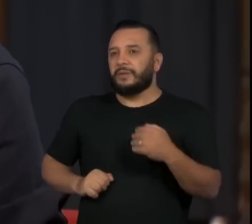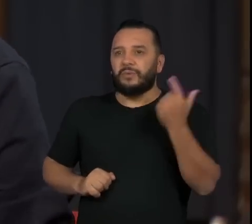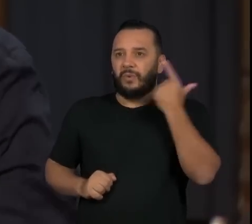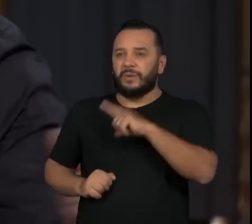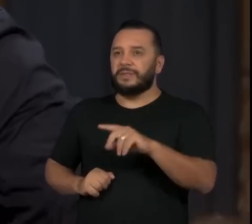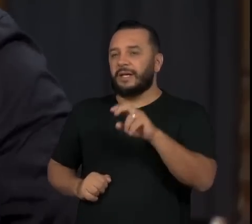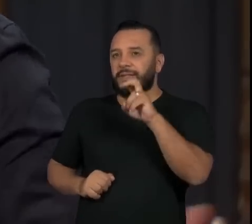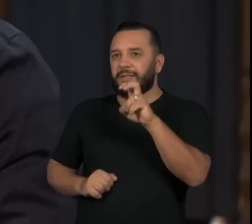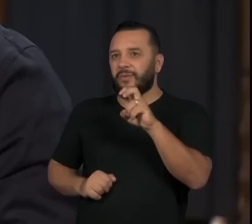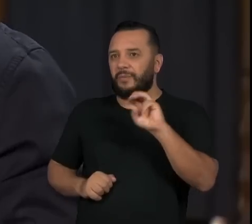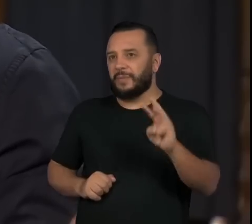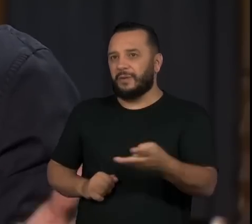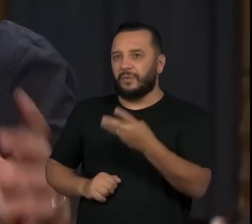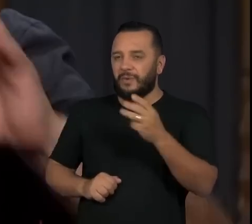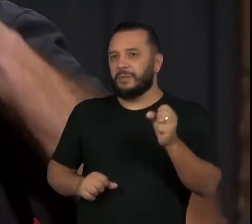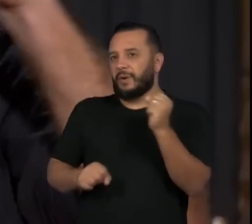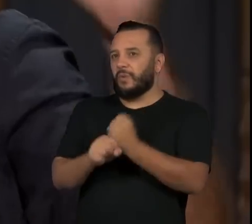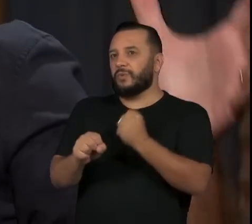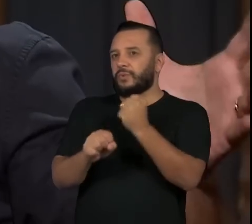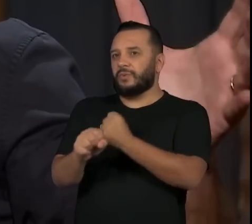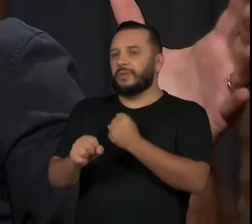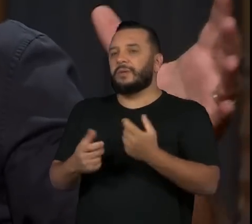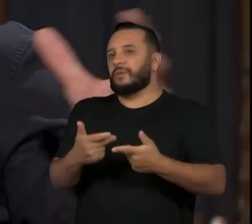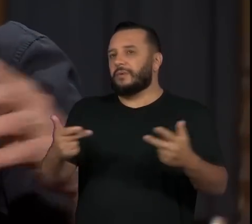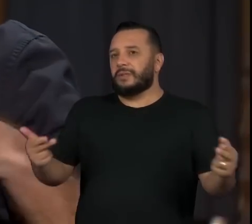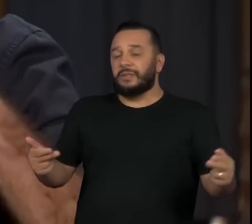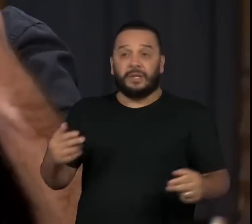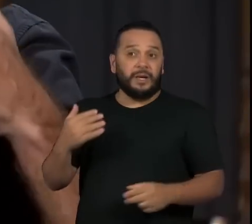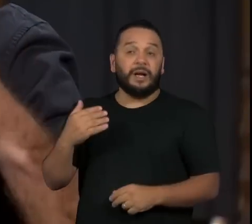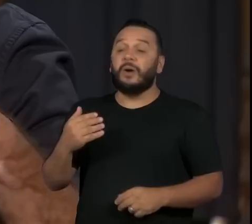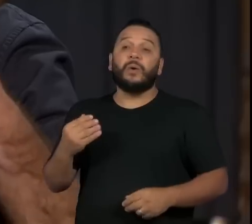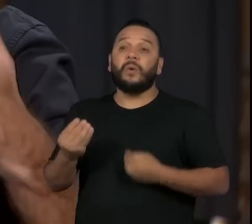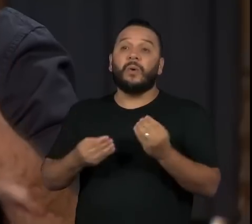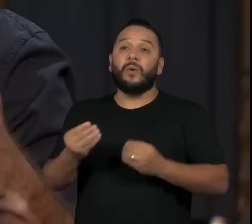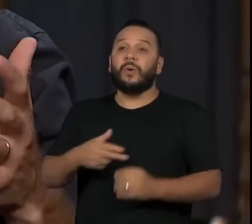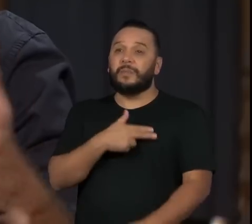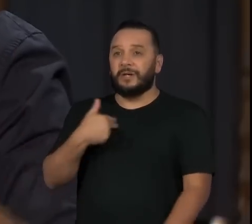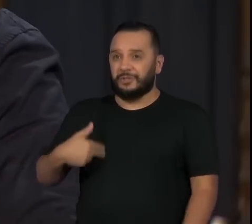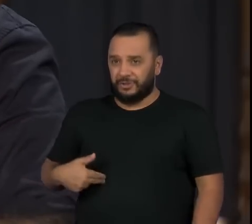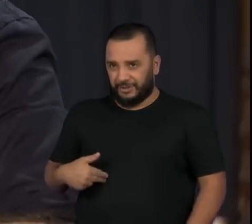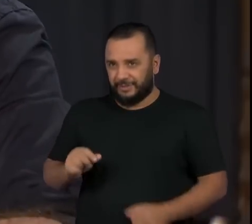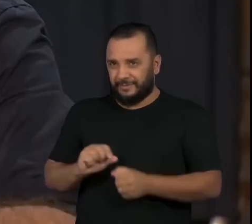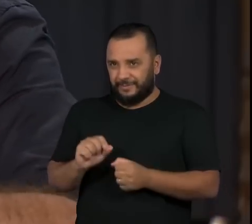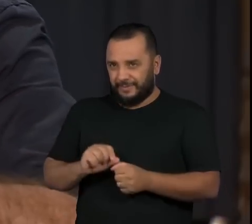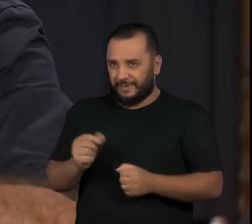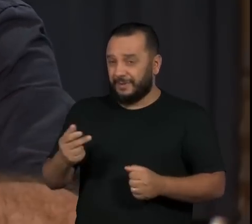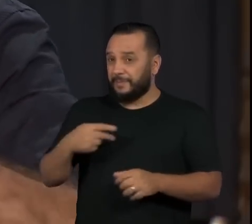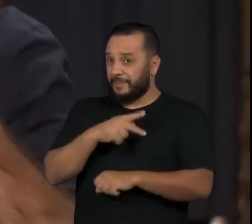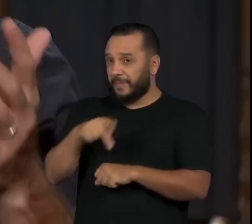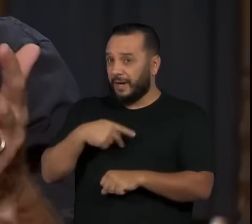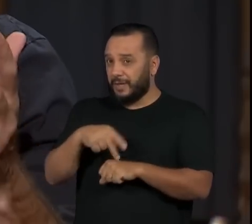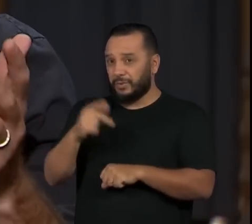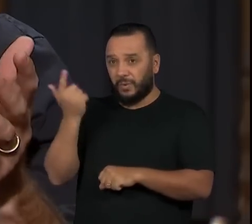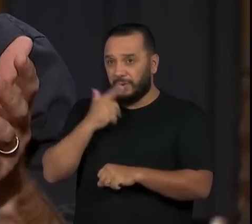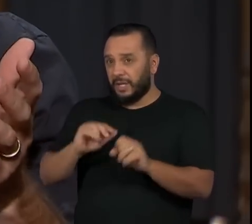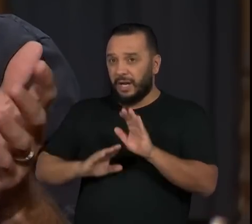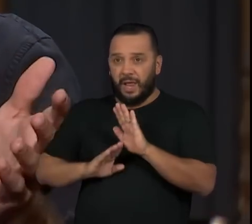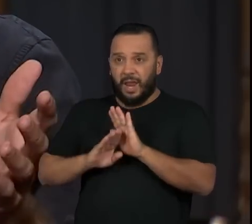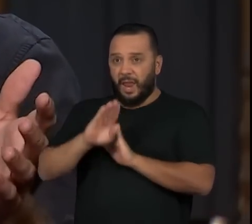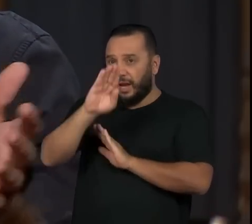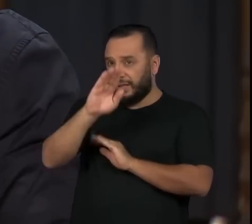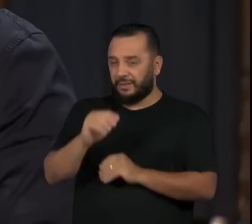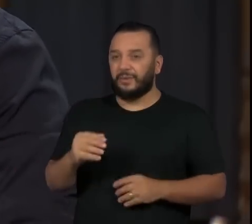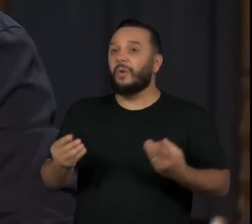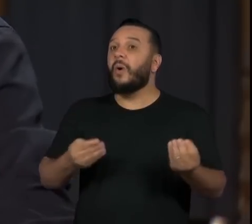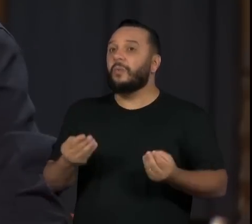5 bilhões para poder construir coisa. O que a China faz? O que países que hoje em dia estão tendo um crescimento brutal fazem? Eles